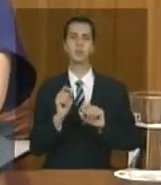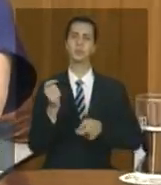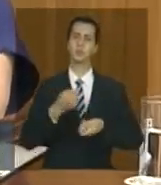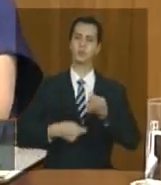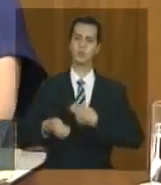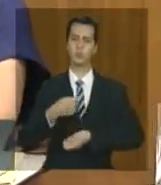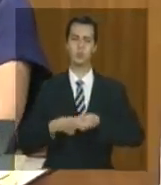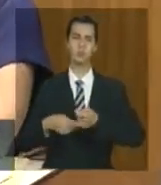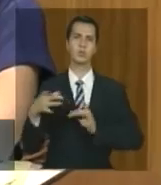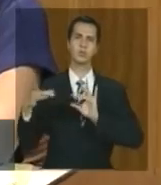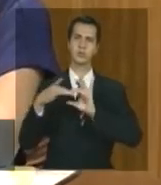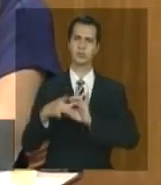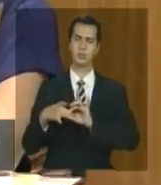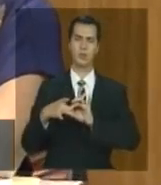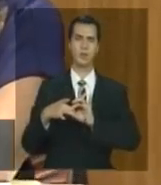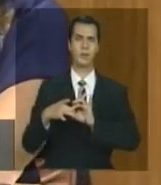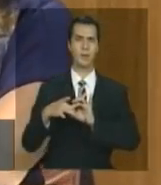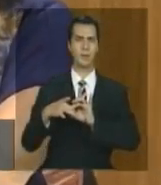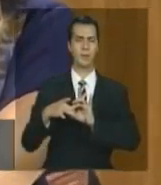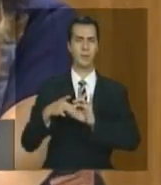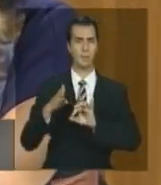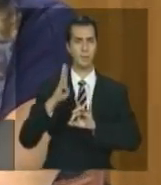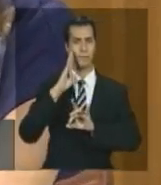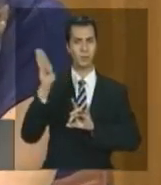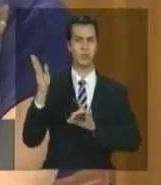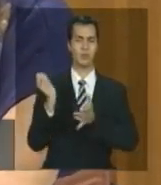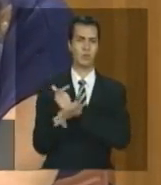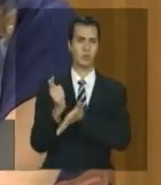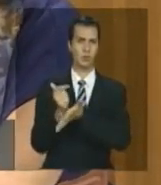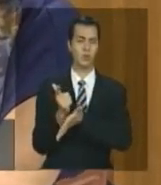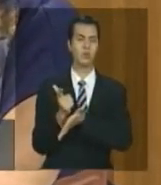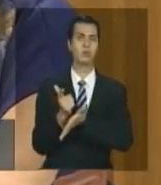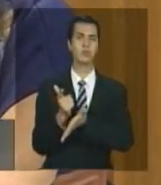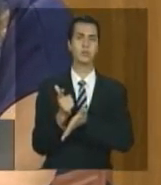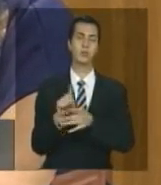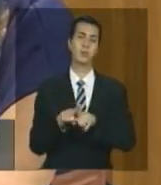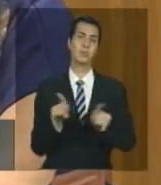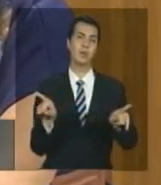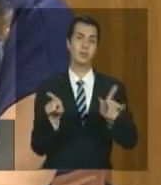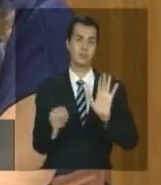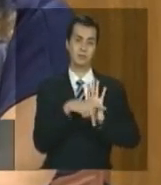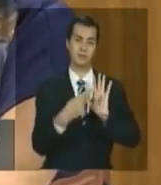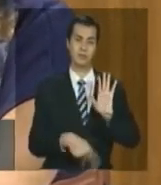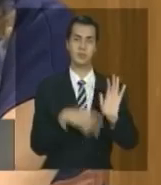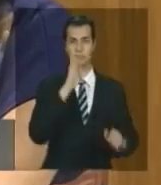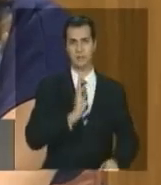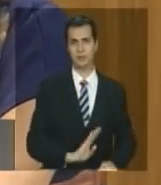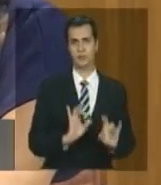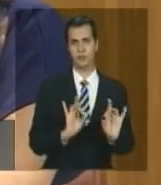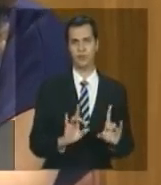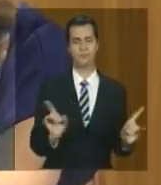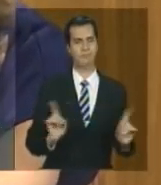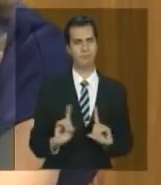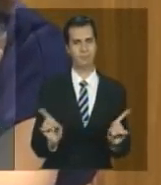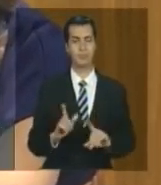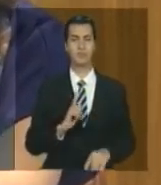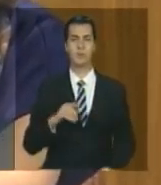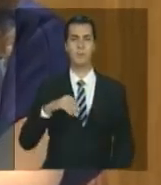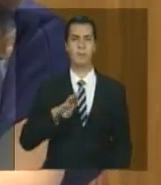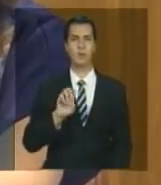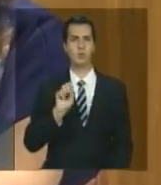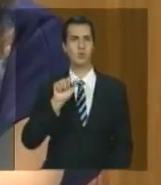de preferências. Agora, isso não depende apenas do Brasil. Quer dizer, o Mercosul envolve